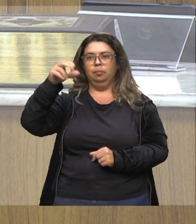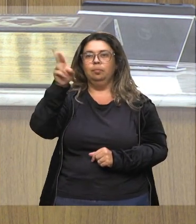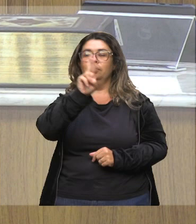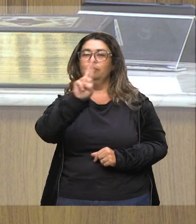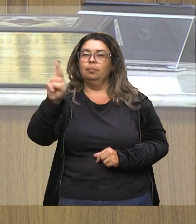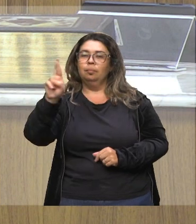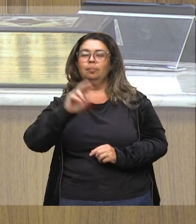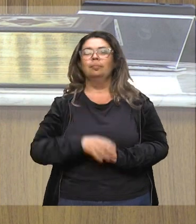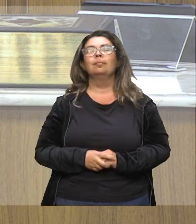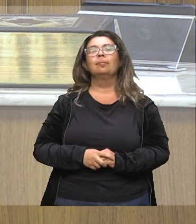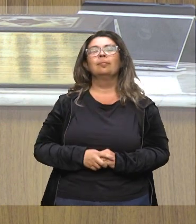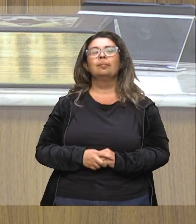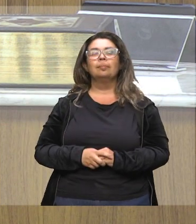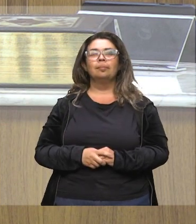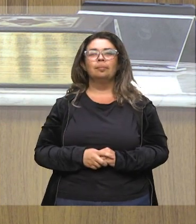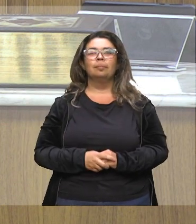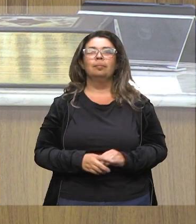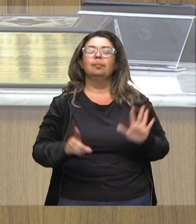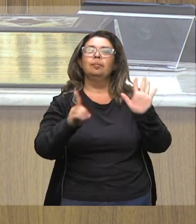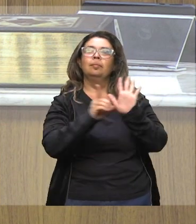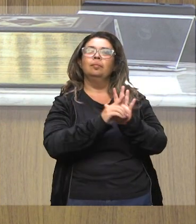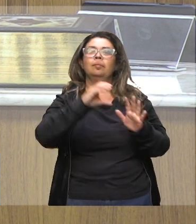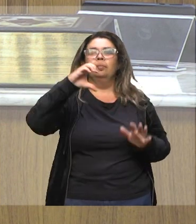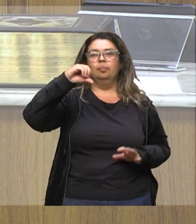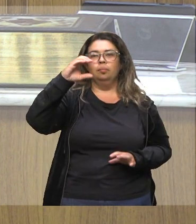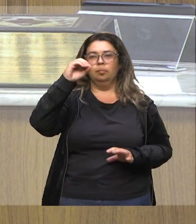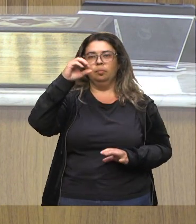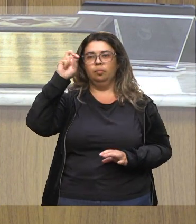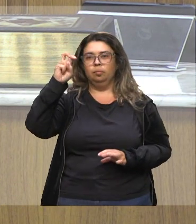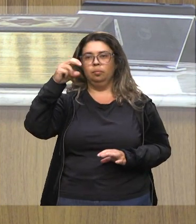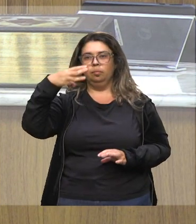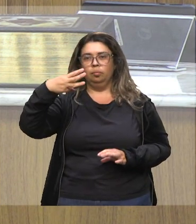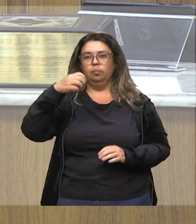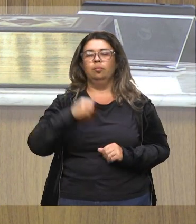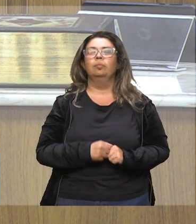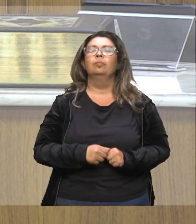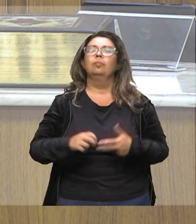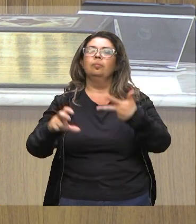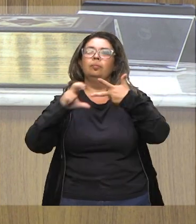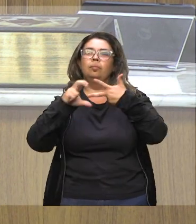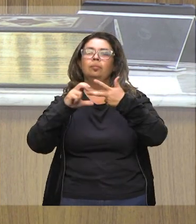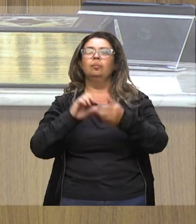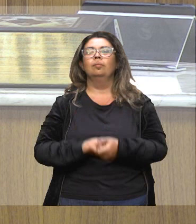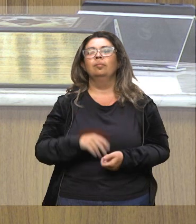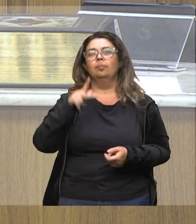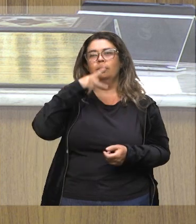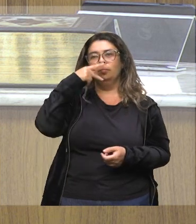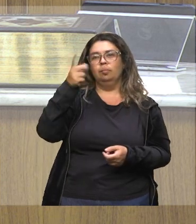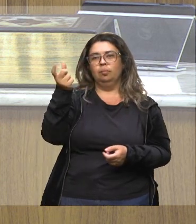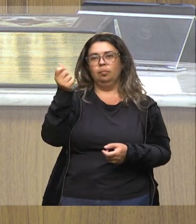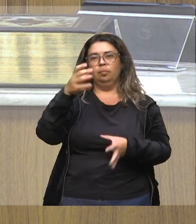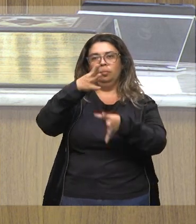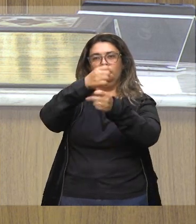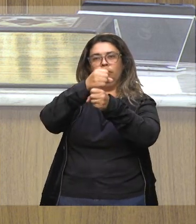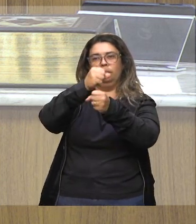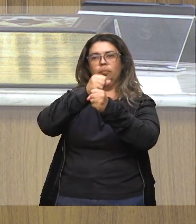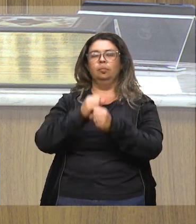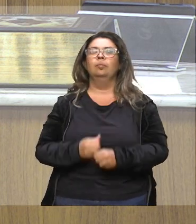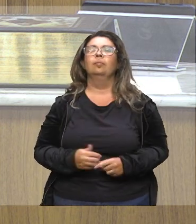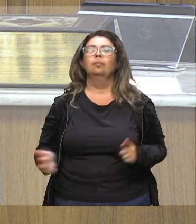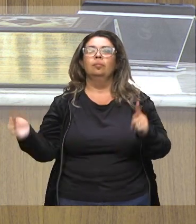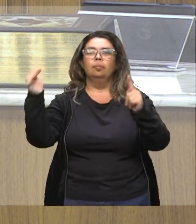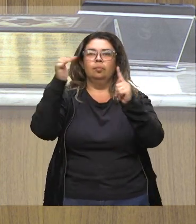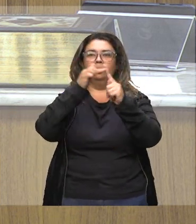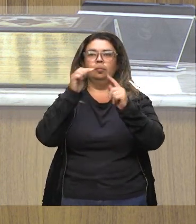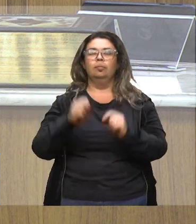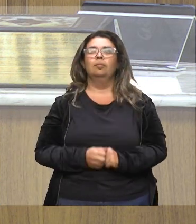39.109,91. Decreto 9.053, de 2023, de autoria do Poder Executivo, que dispõe sobre abertura de crédito adicional suplementar para